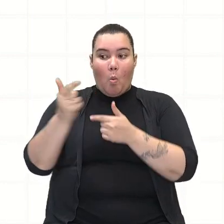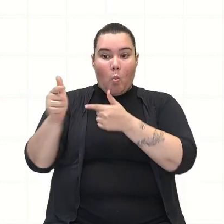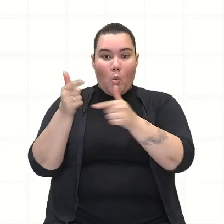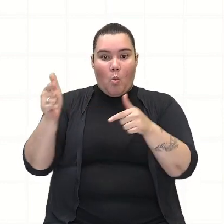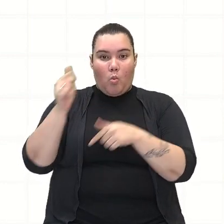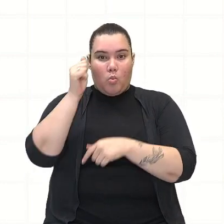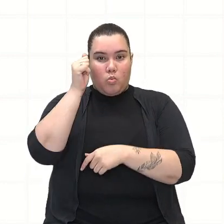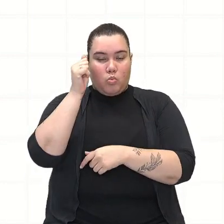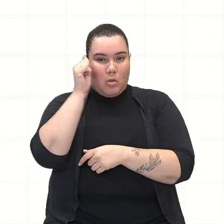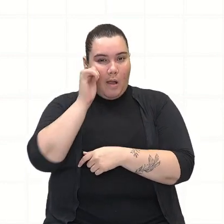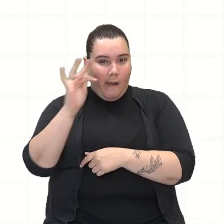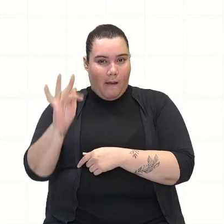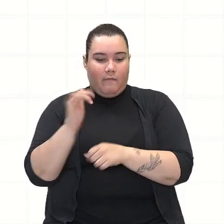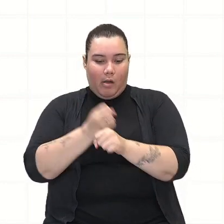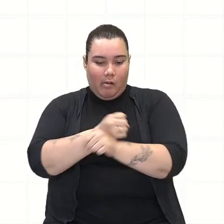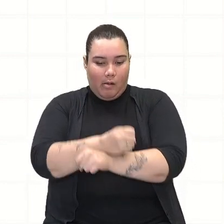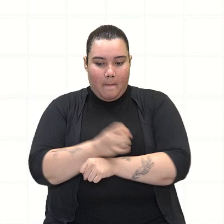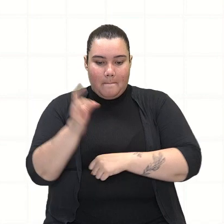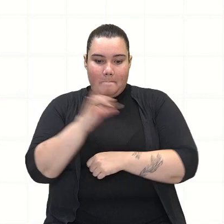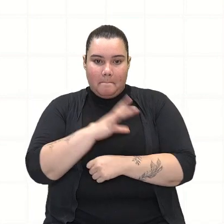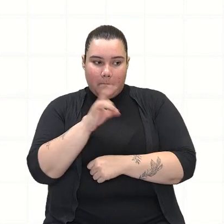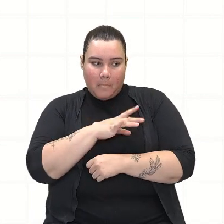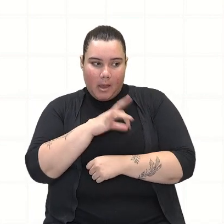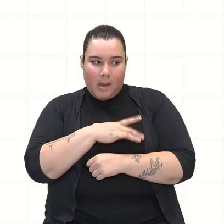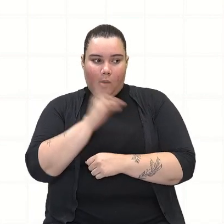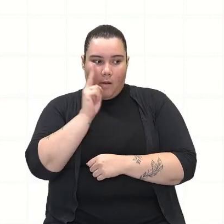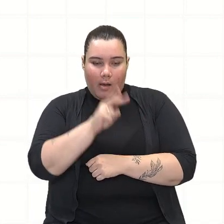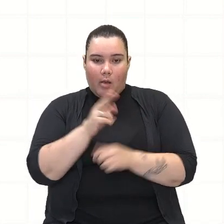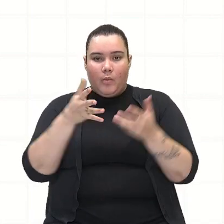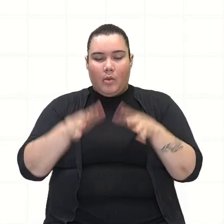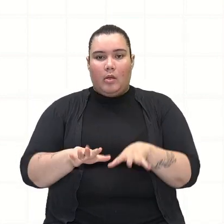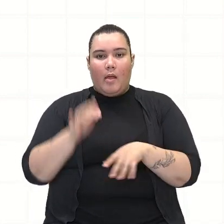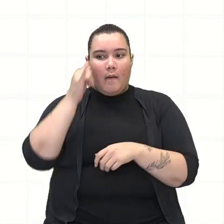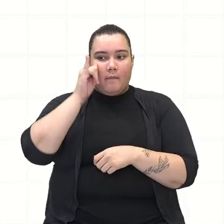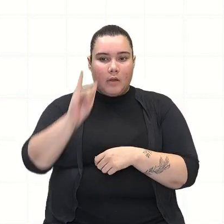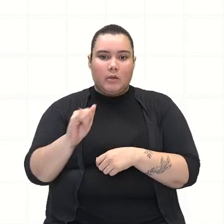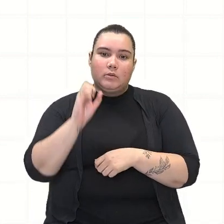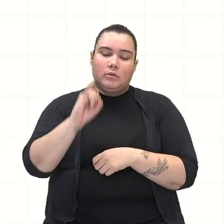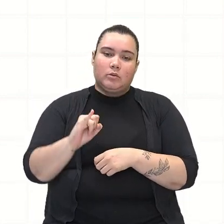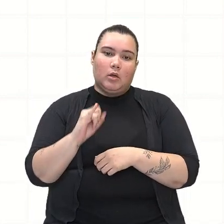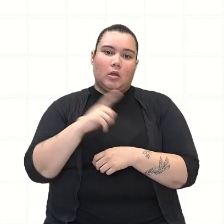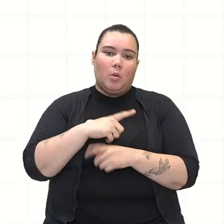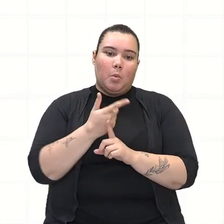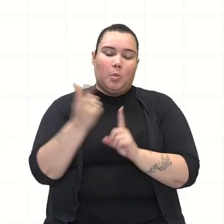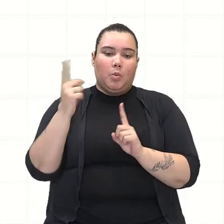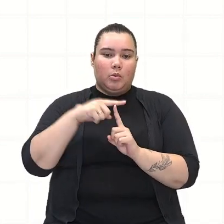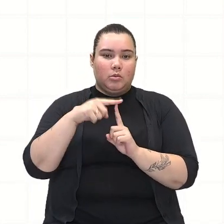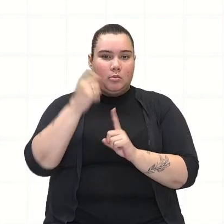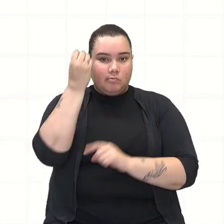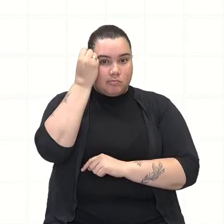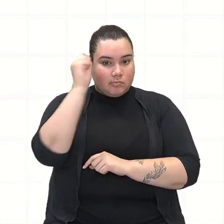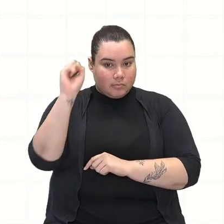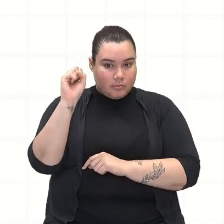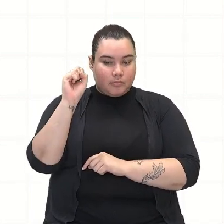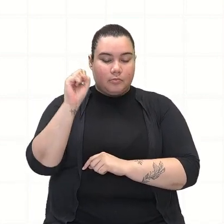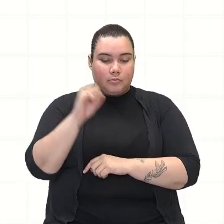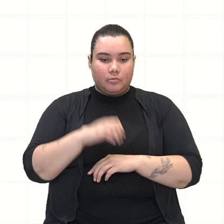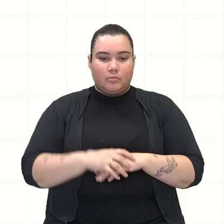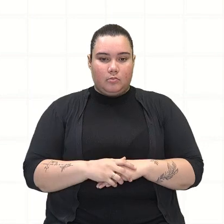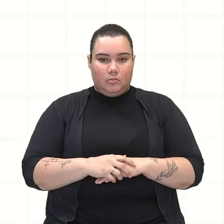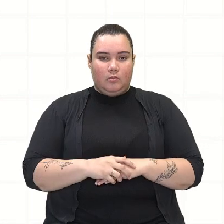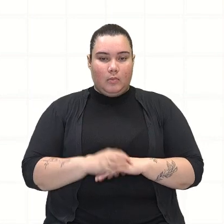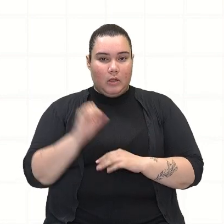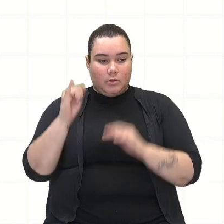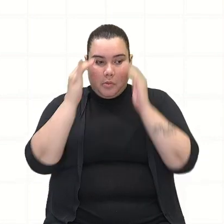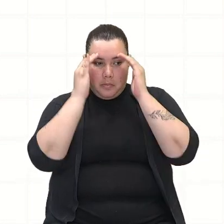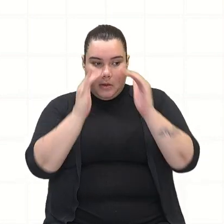para evitar que houvesse insubordinação, para que houvesse algum tipo de desobediência. Então, essa violência